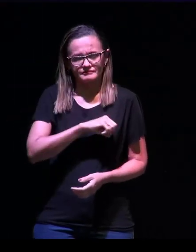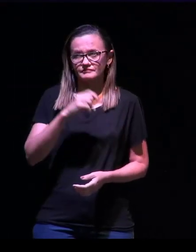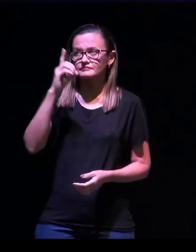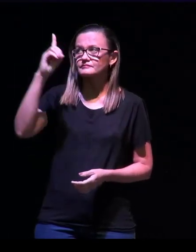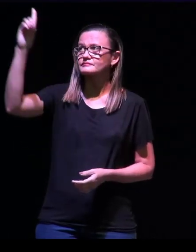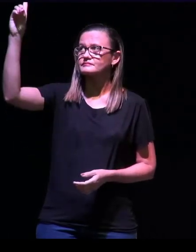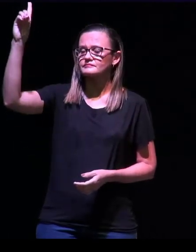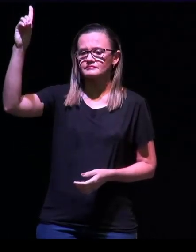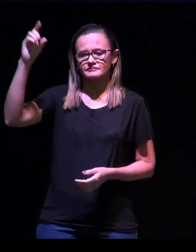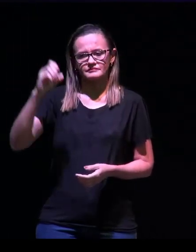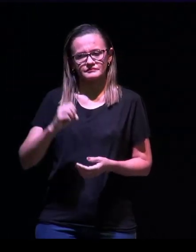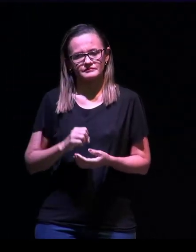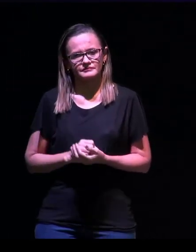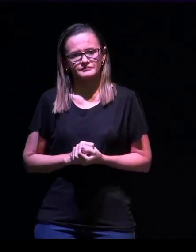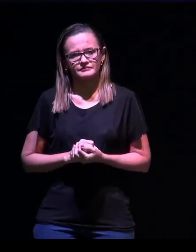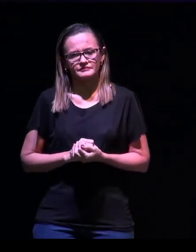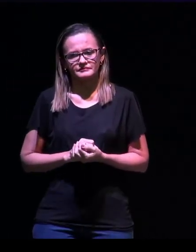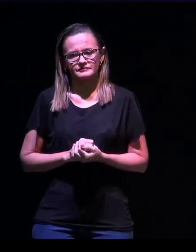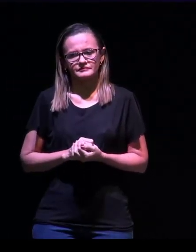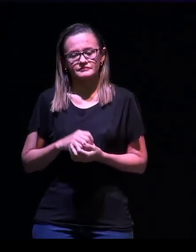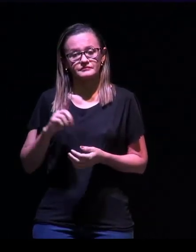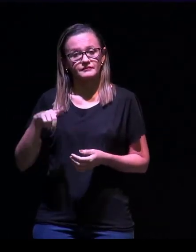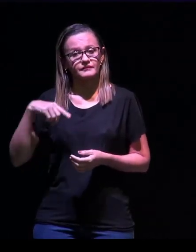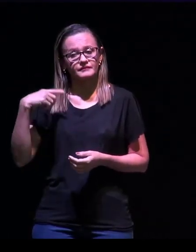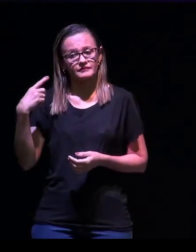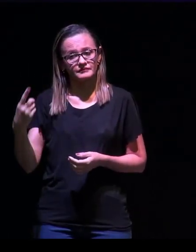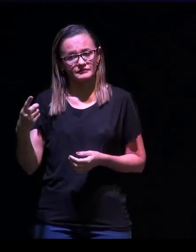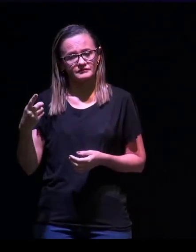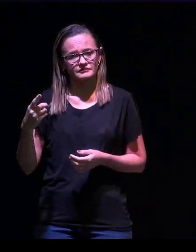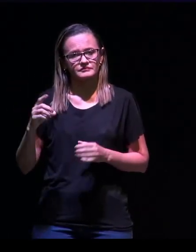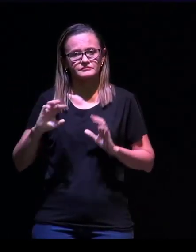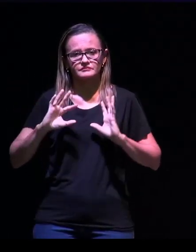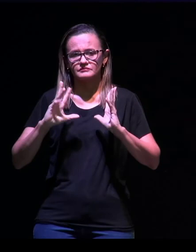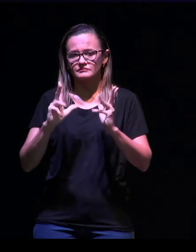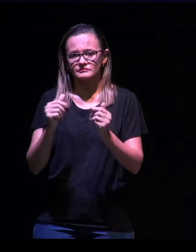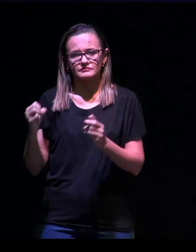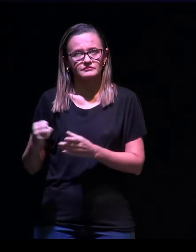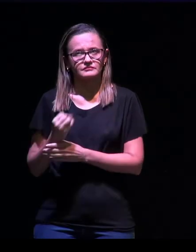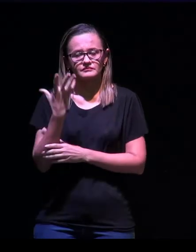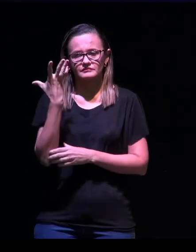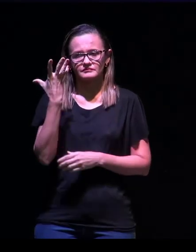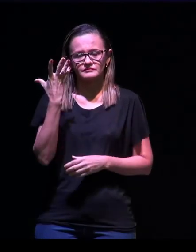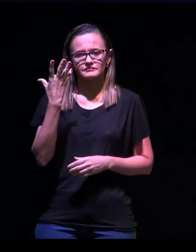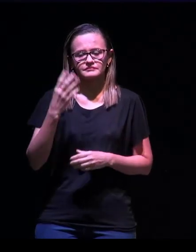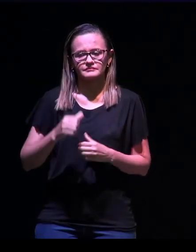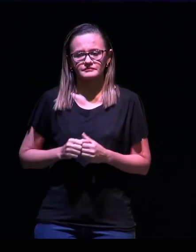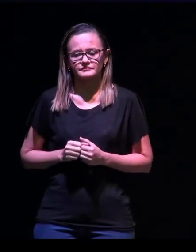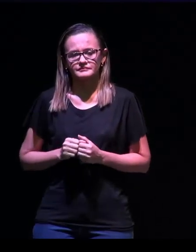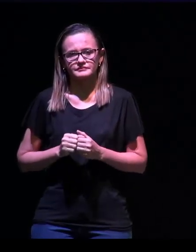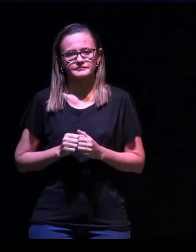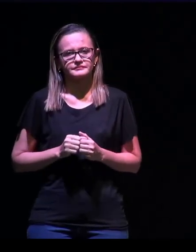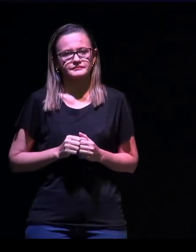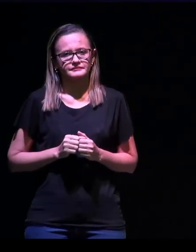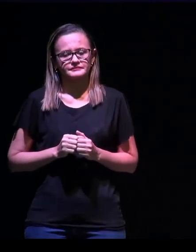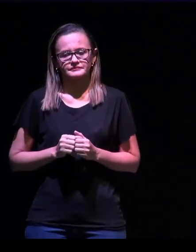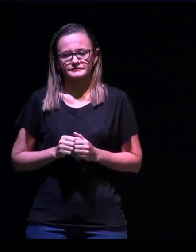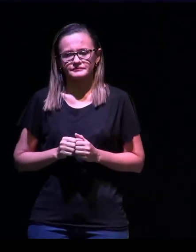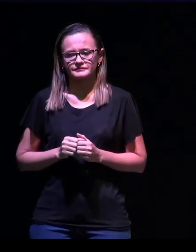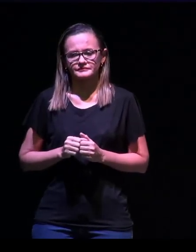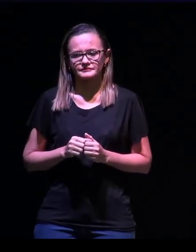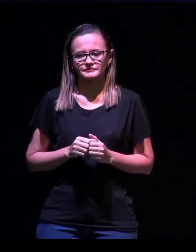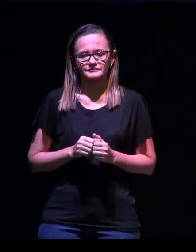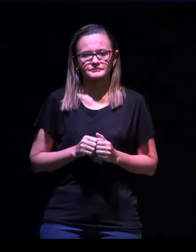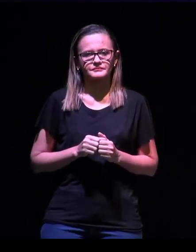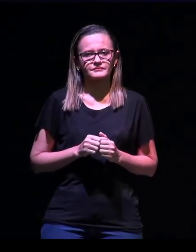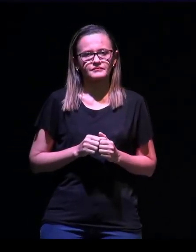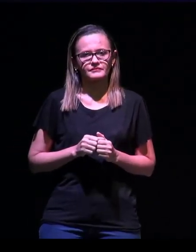dia. Depois disso tudo acontecer, irmão, depois do arrebatamento, olha o que vai acontecer aqui. Deixa eu te falar uma coisa ainda.